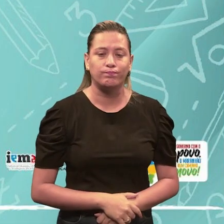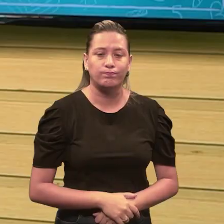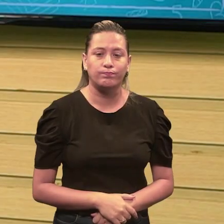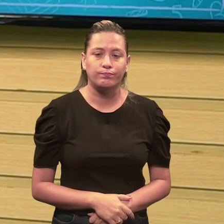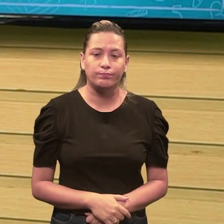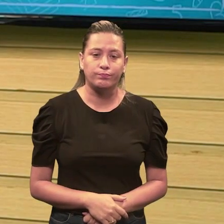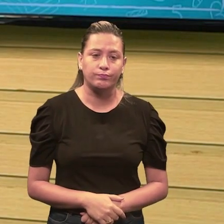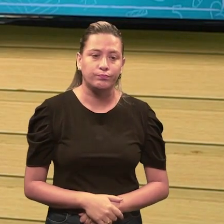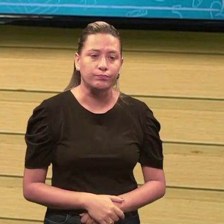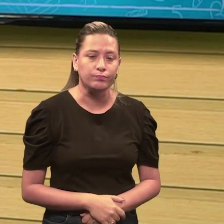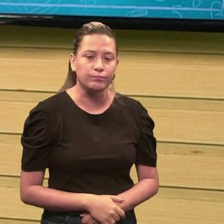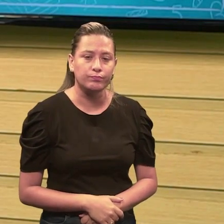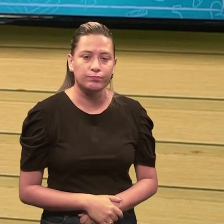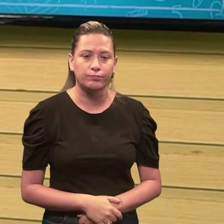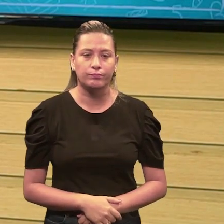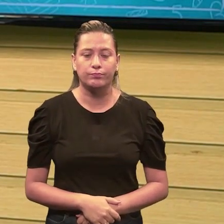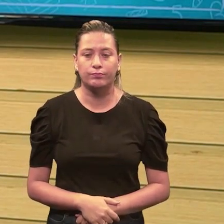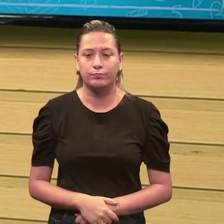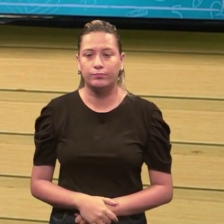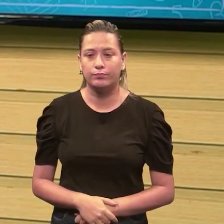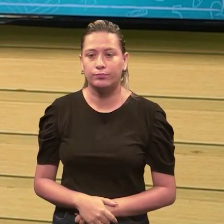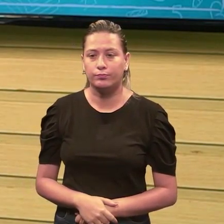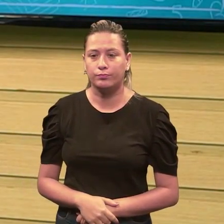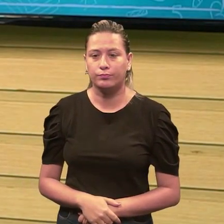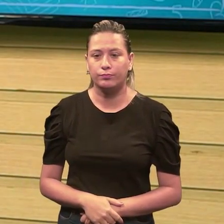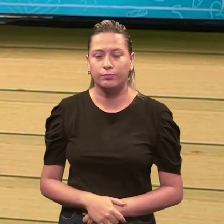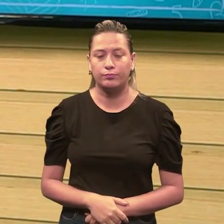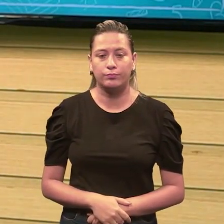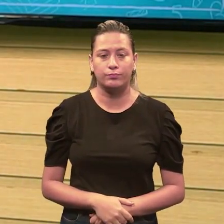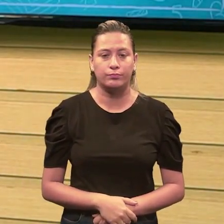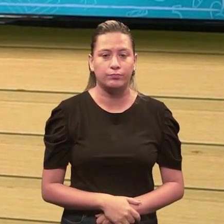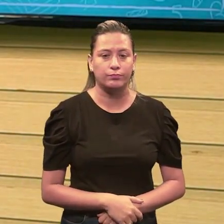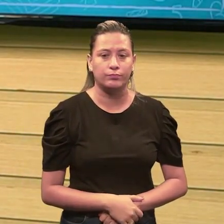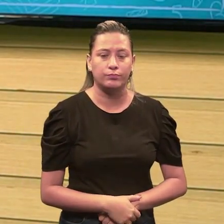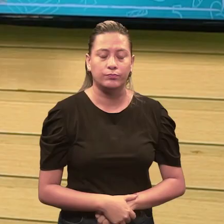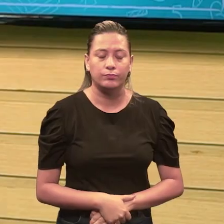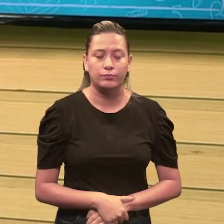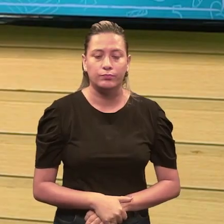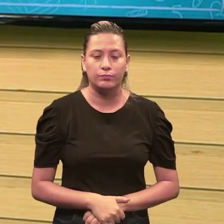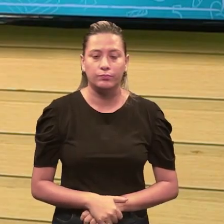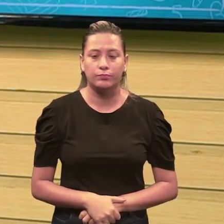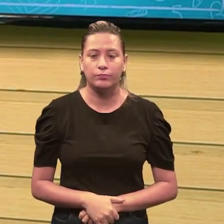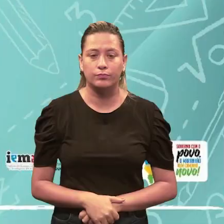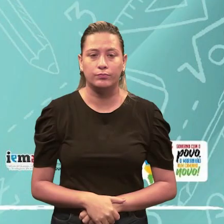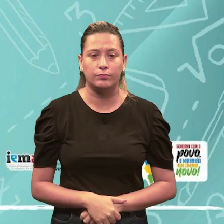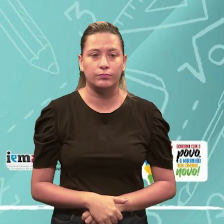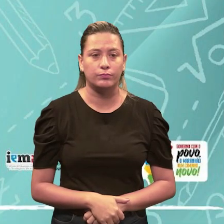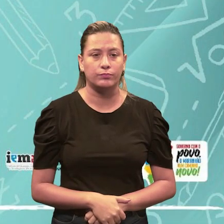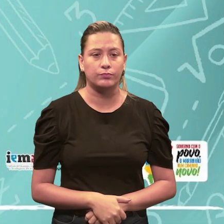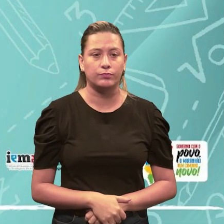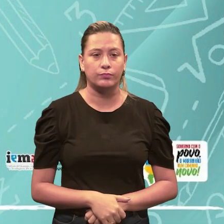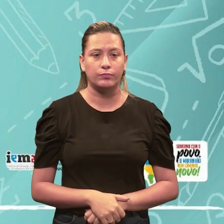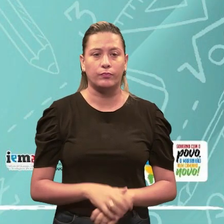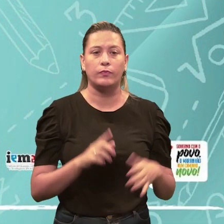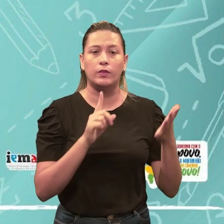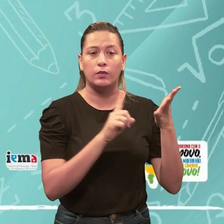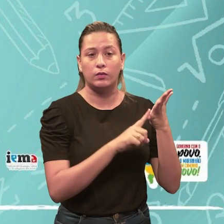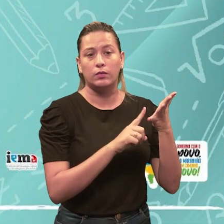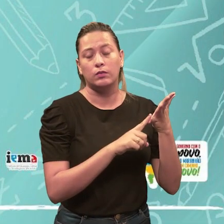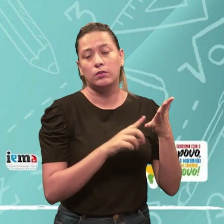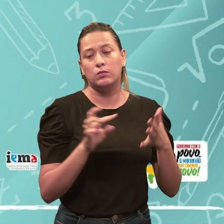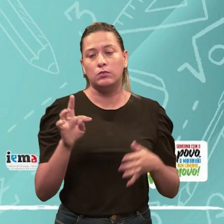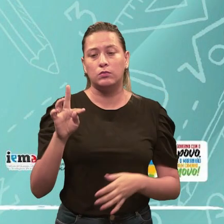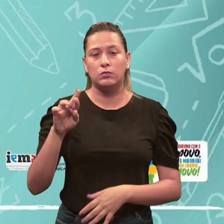representado pela letra L, perdão, né? O indutor é representado pela letra L, certo?